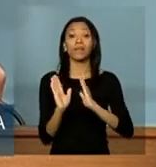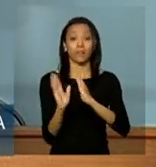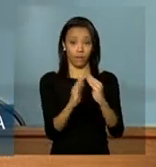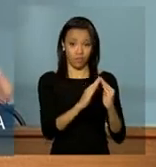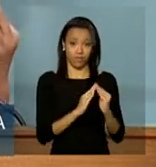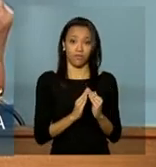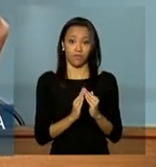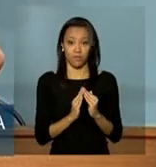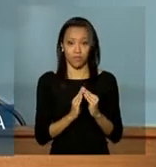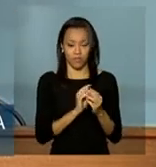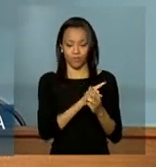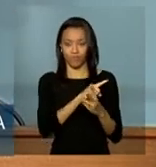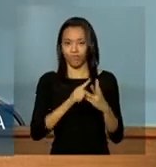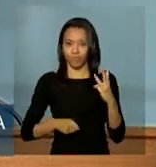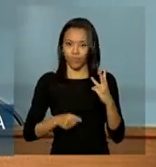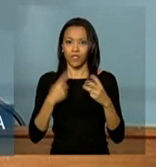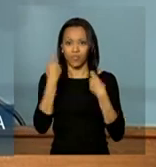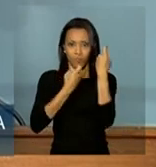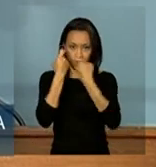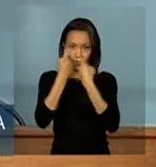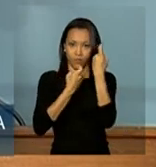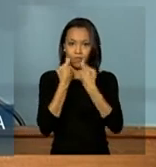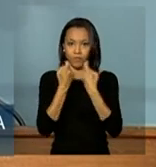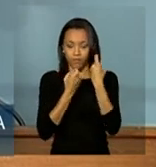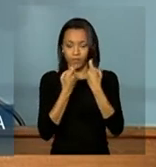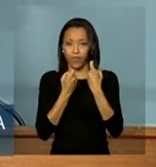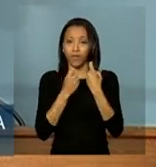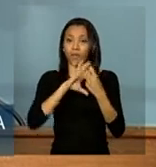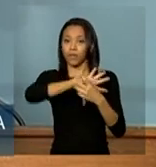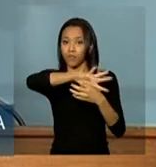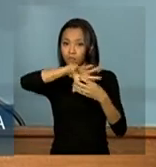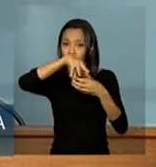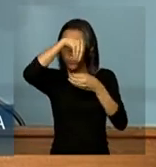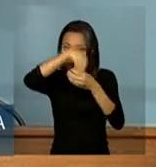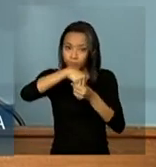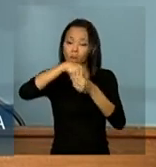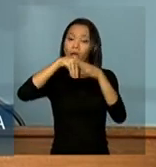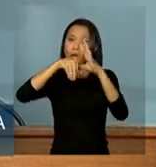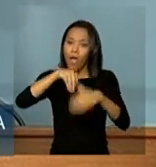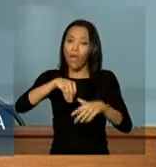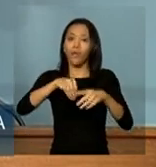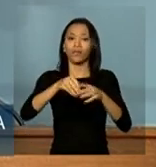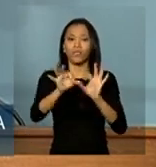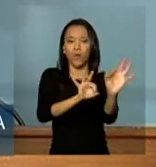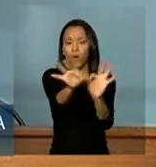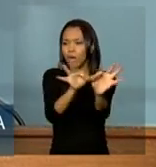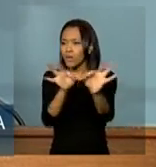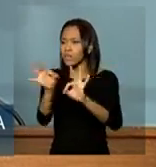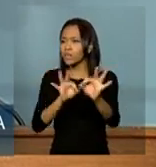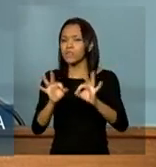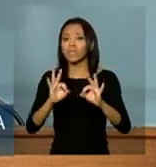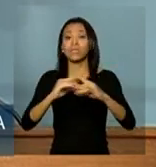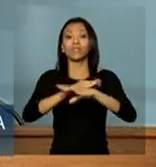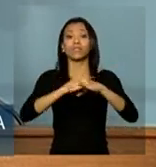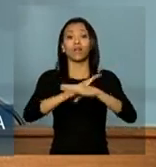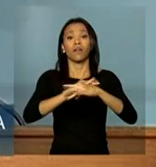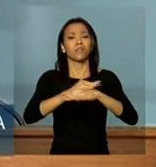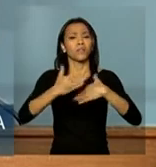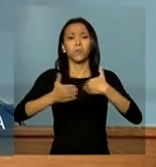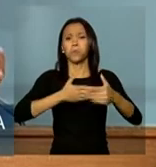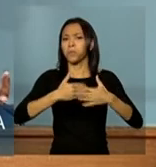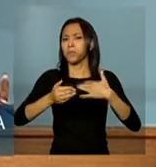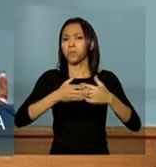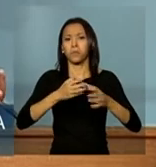3 coisas, que constituem a estrutura da vida urbana em qualquer cidade do mundo.